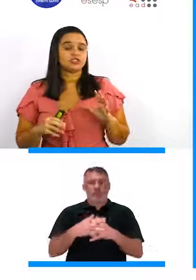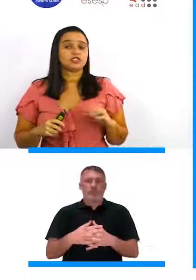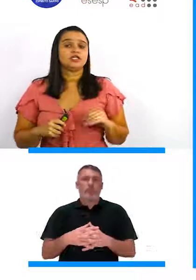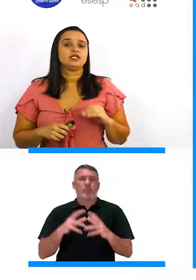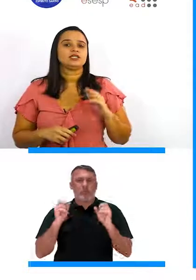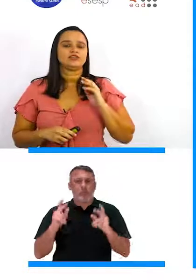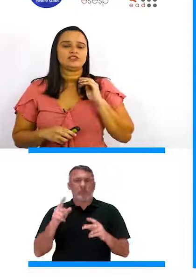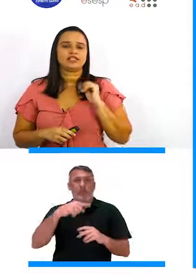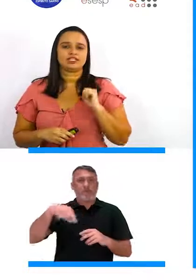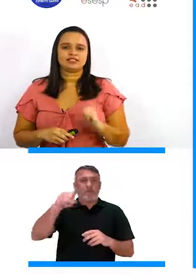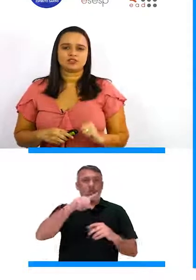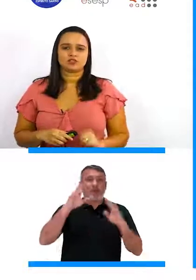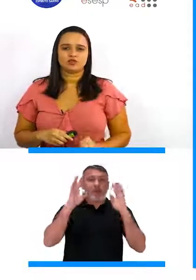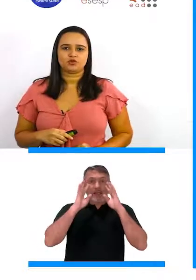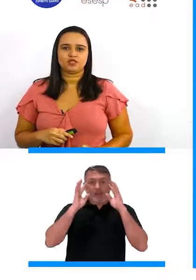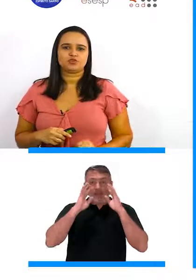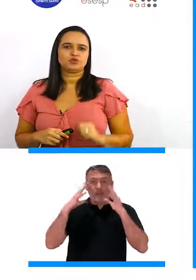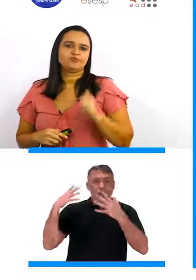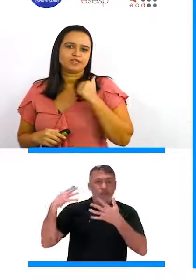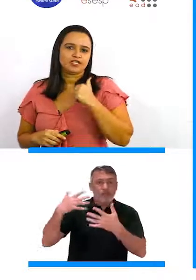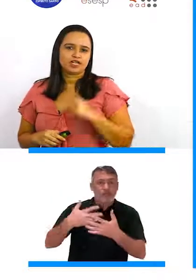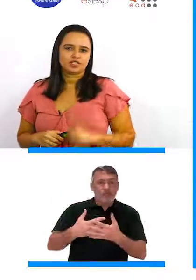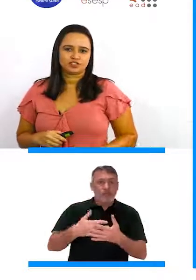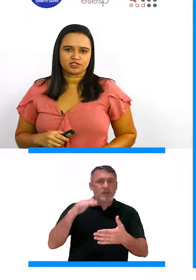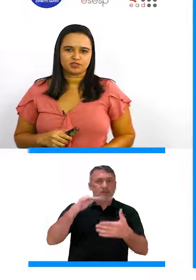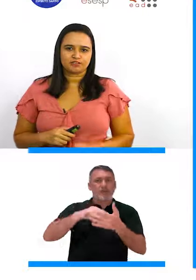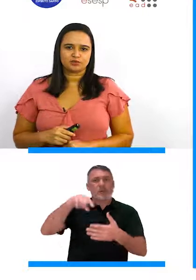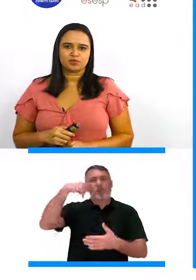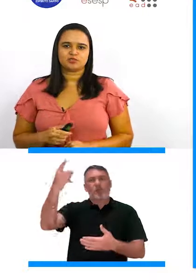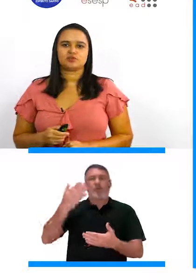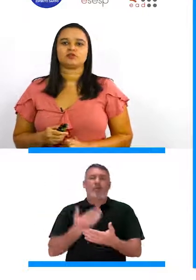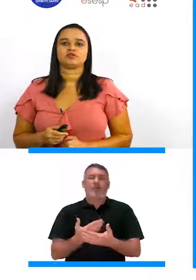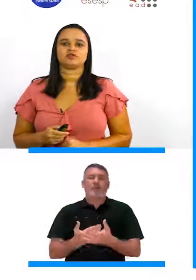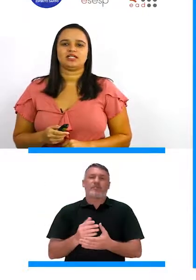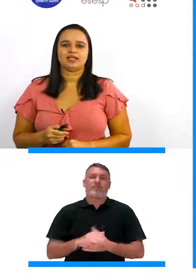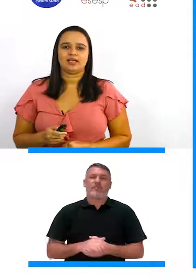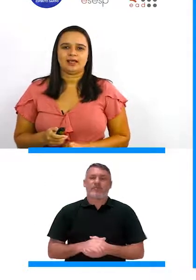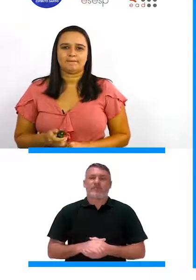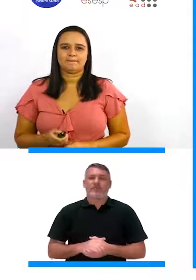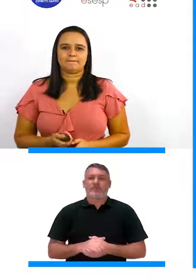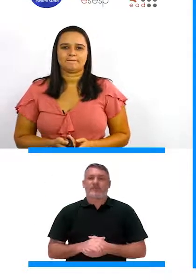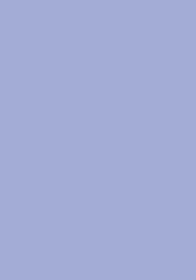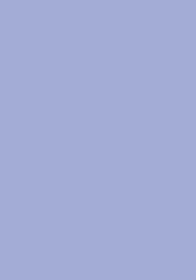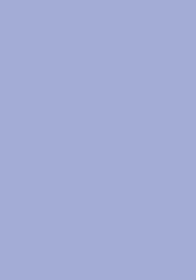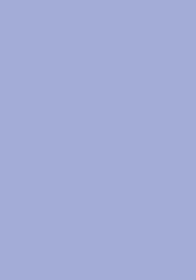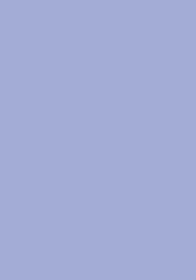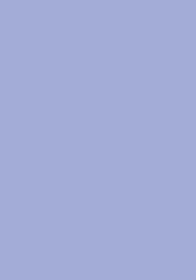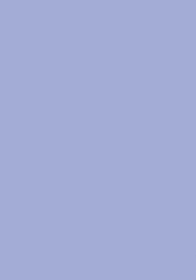confundir. Então, fiquem atentos a tudo isso e a gente se vê no próximo encontro. Até lá!